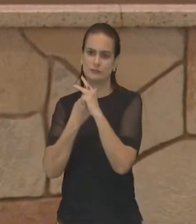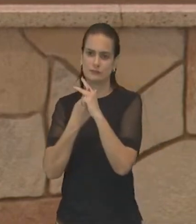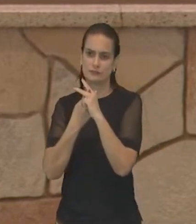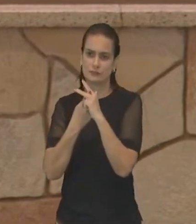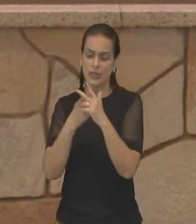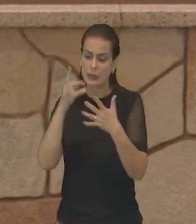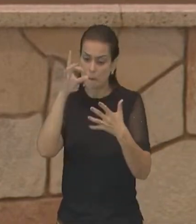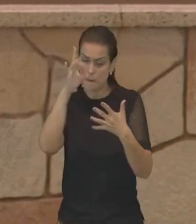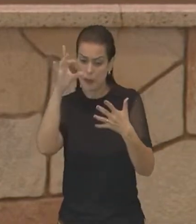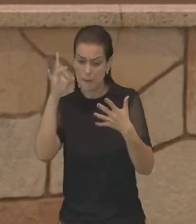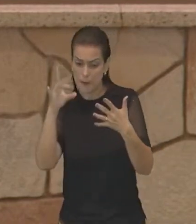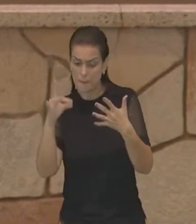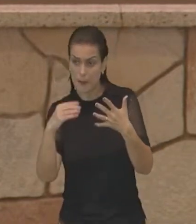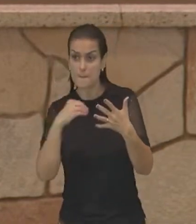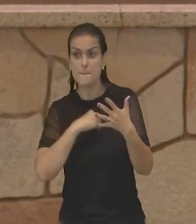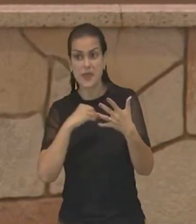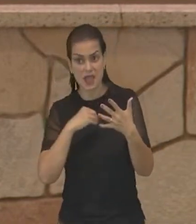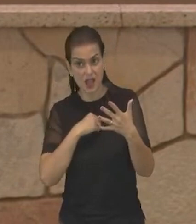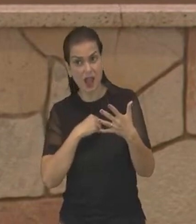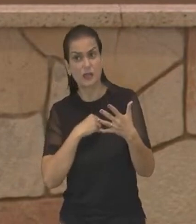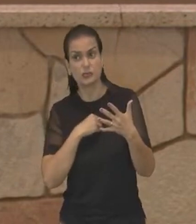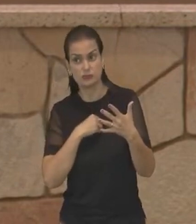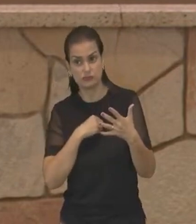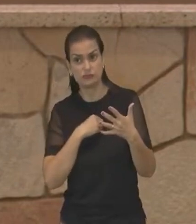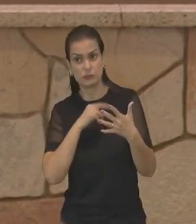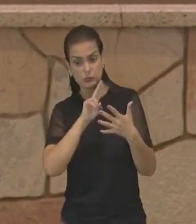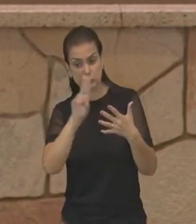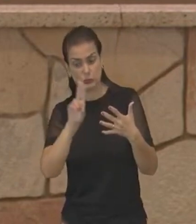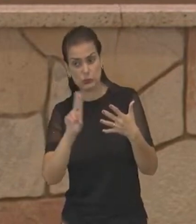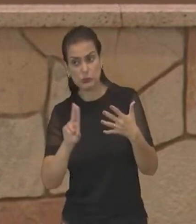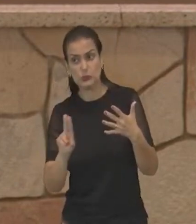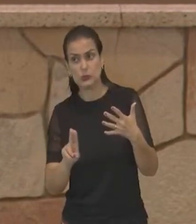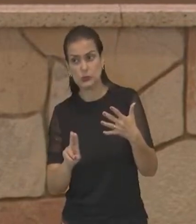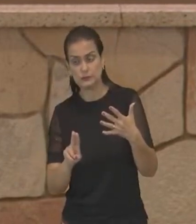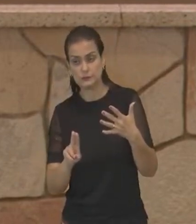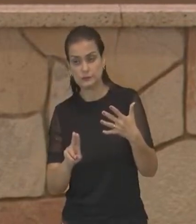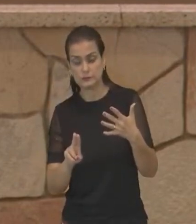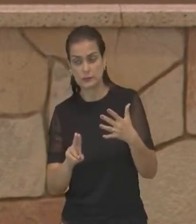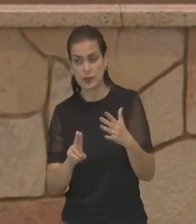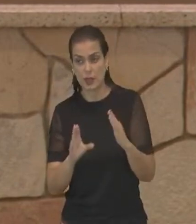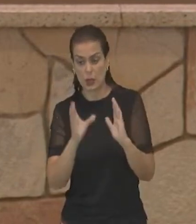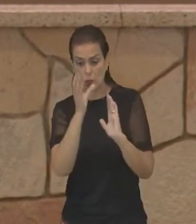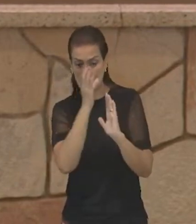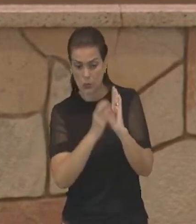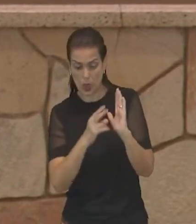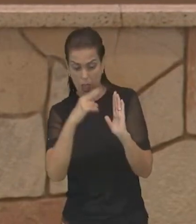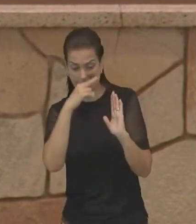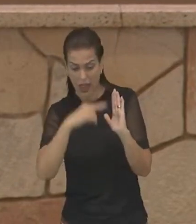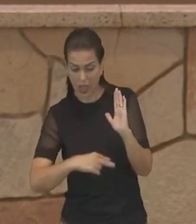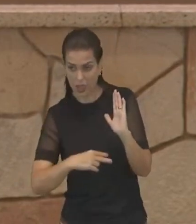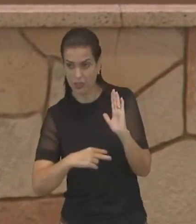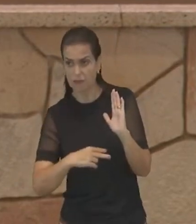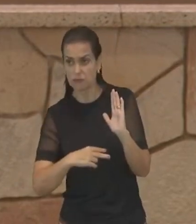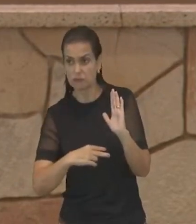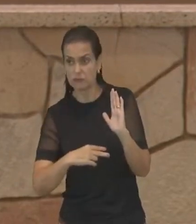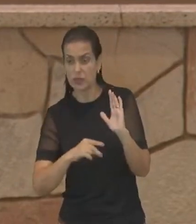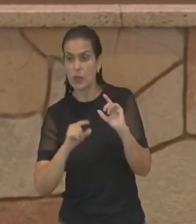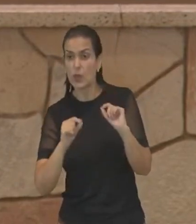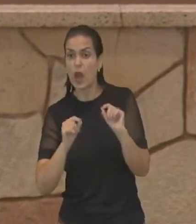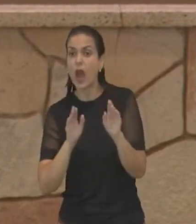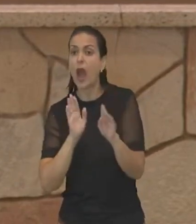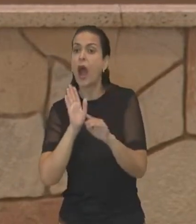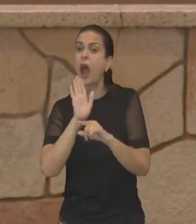alguns pecados específicos. Nesta sessão que nós lemos, ouçam, queridos, nos ajudará